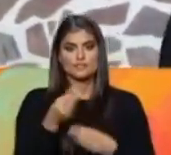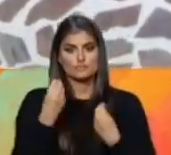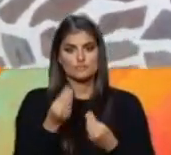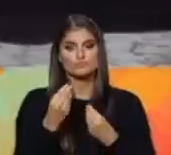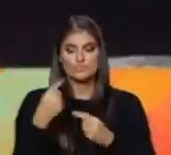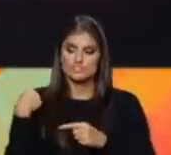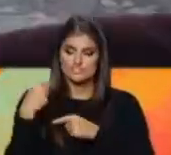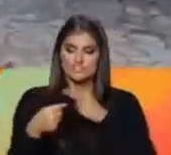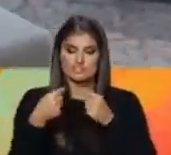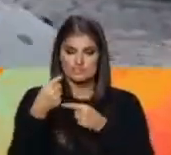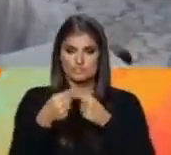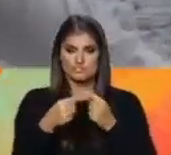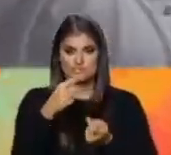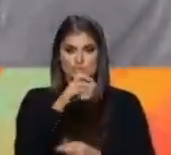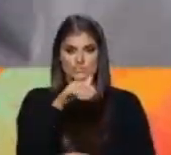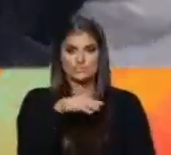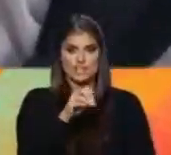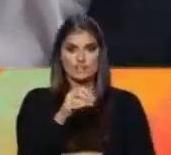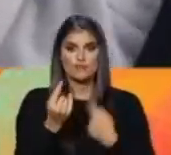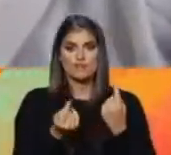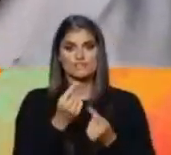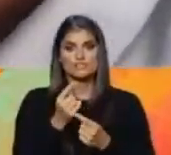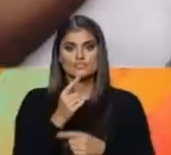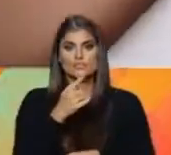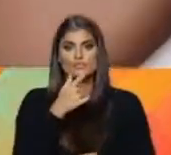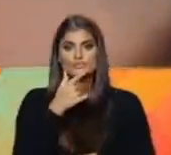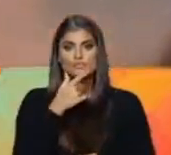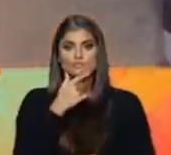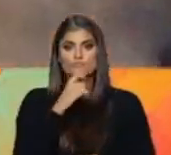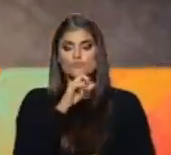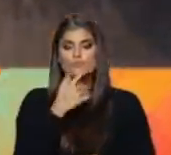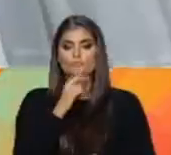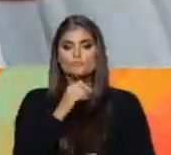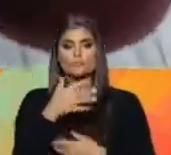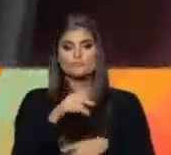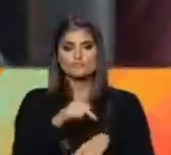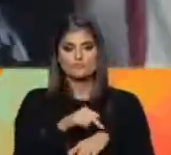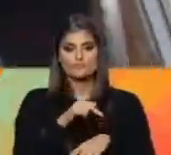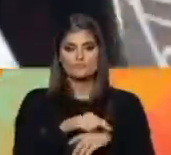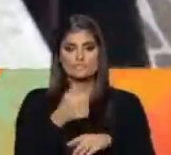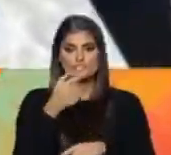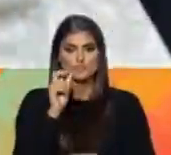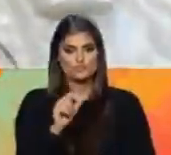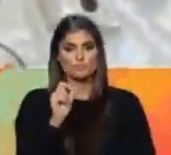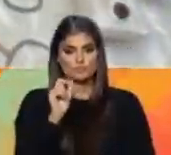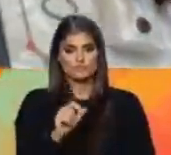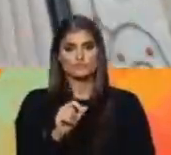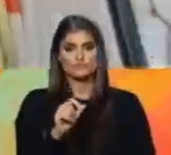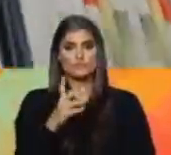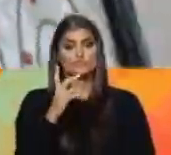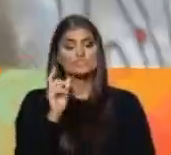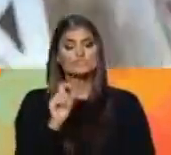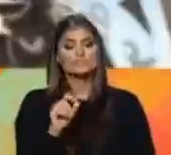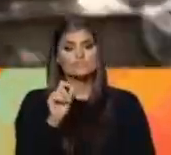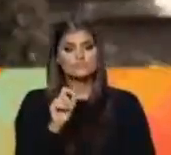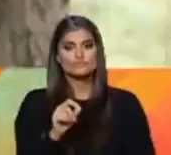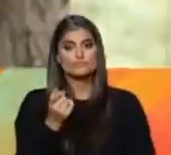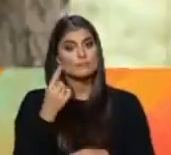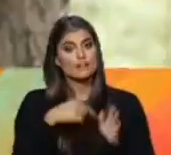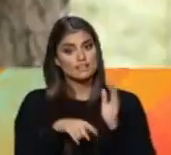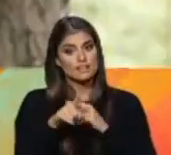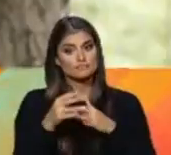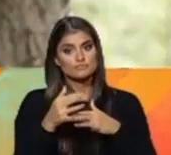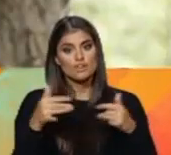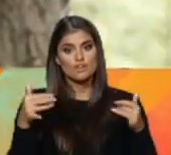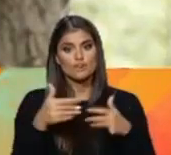nossas tradições. Cristiano pode, às vezes, não poder, mas arranja aquele tempinho, nem que sejam uns 5 minutos ou 6 minutos, para ir lá tocar na